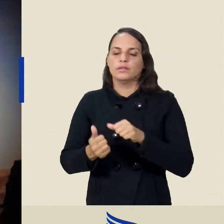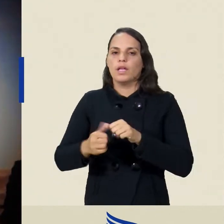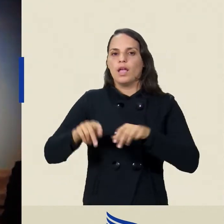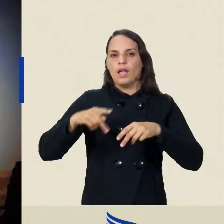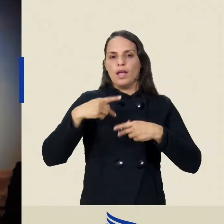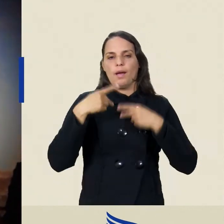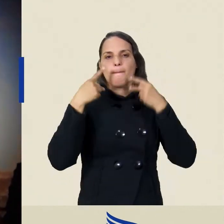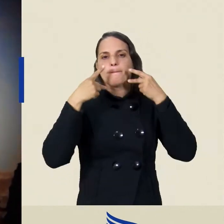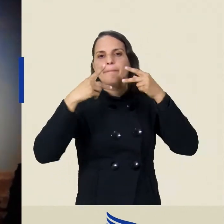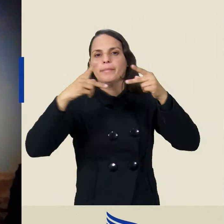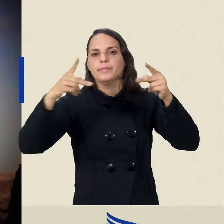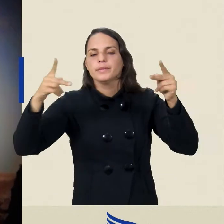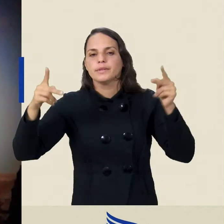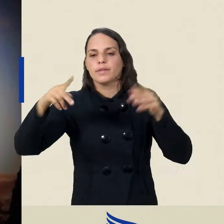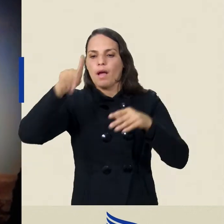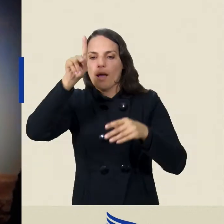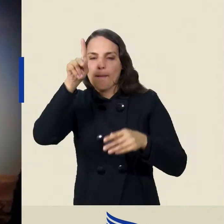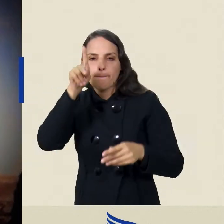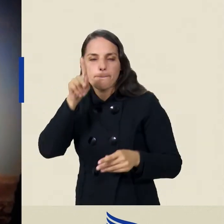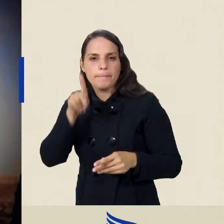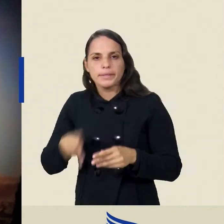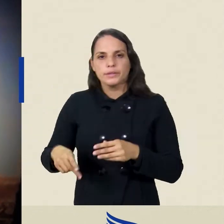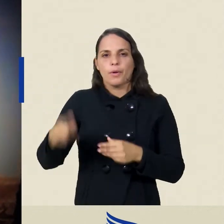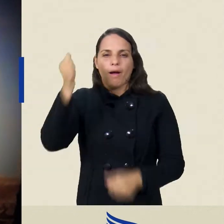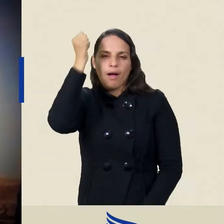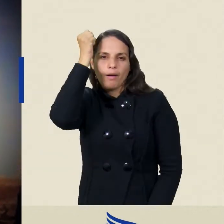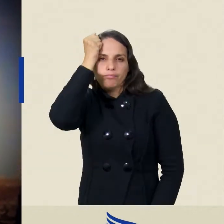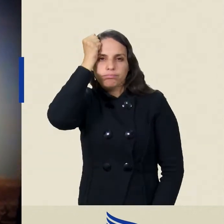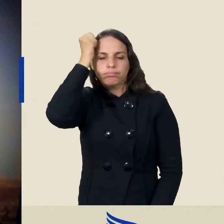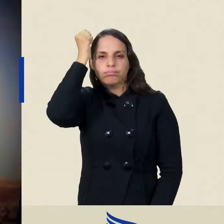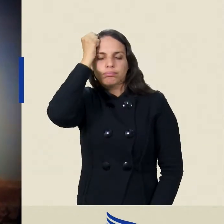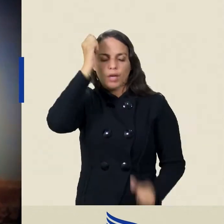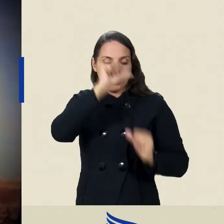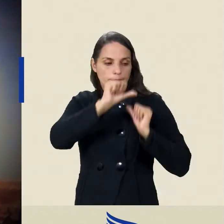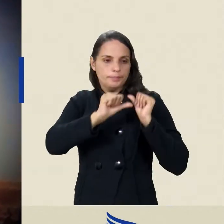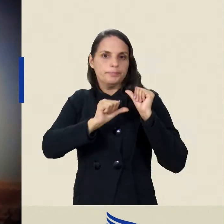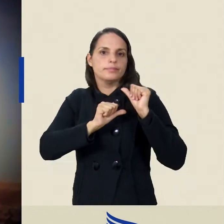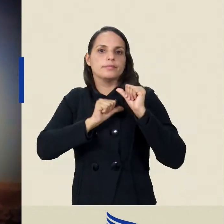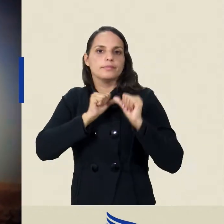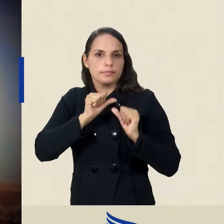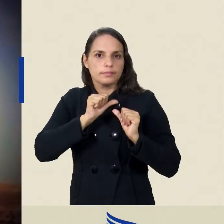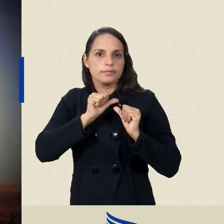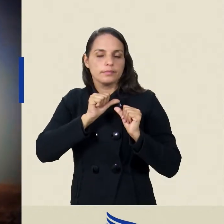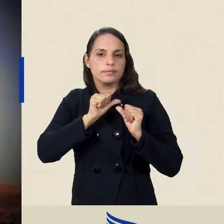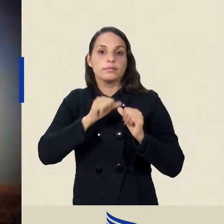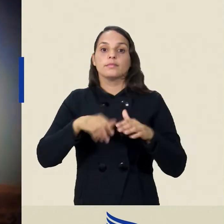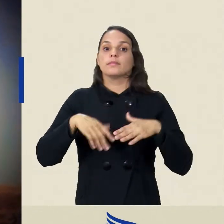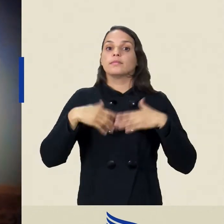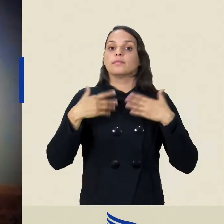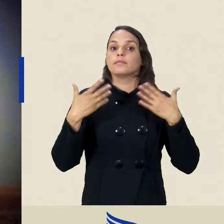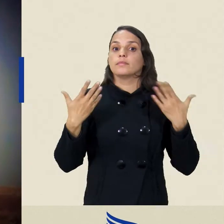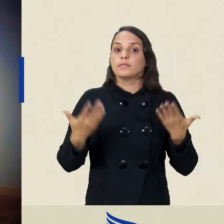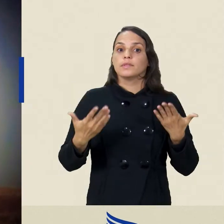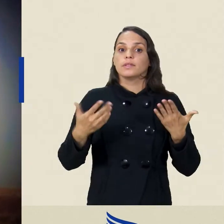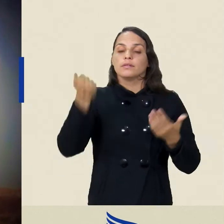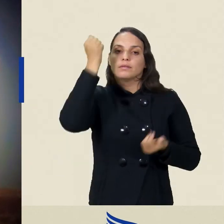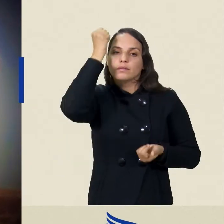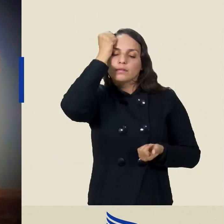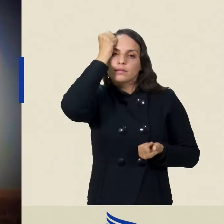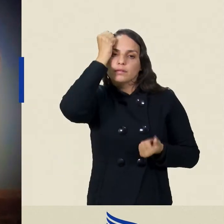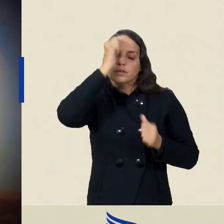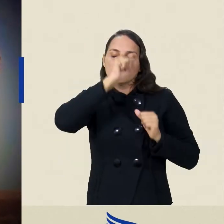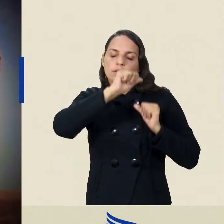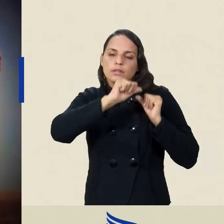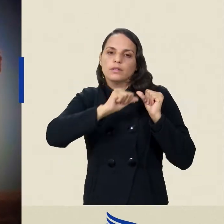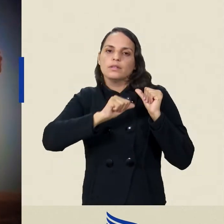pregava para que as mesmas se arrependessem e se convertessem. Agora arrependidos e